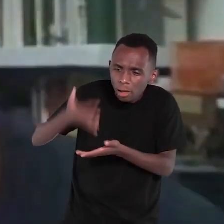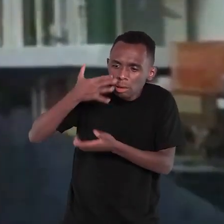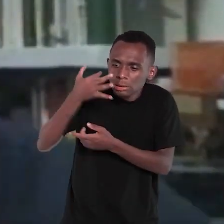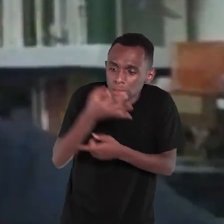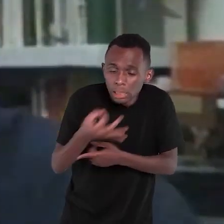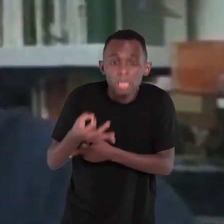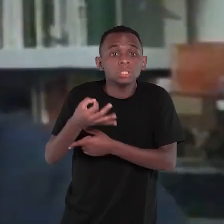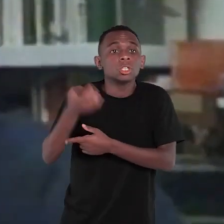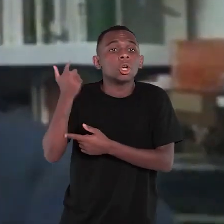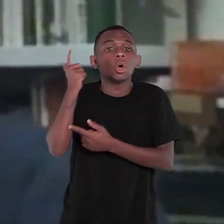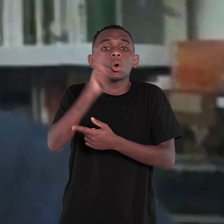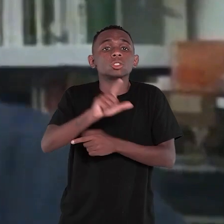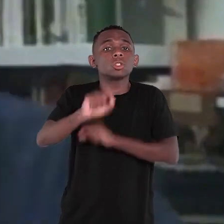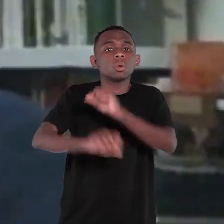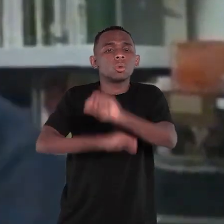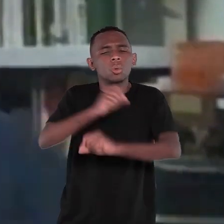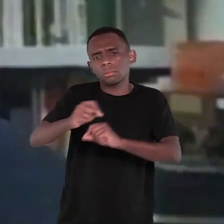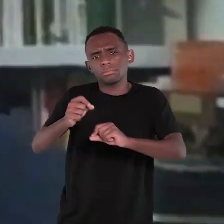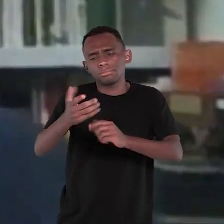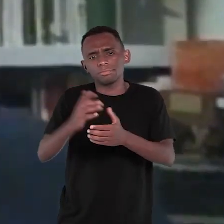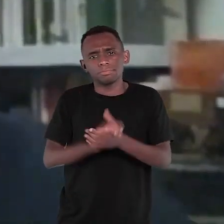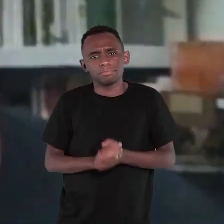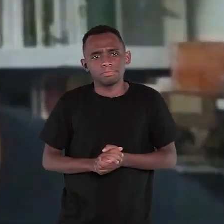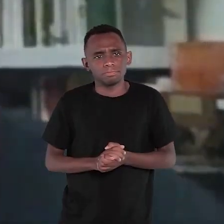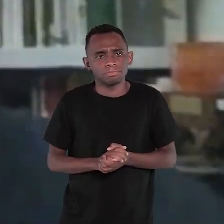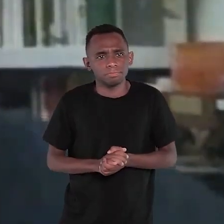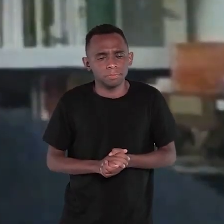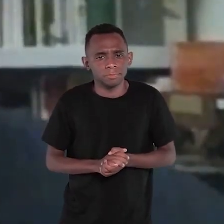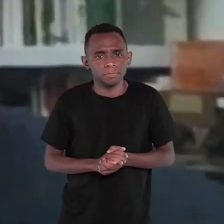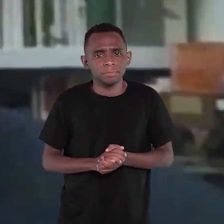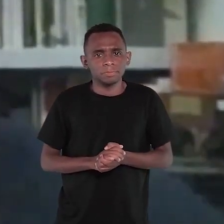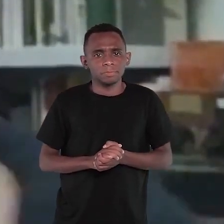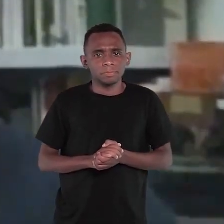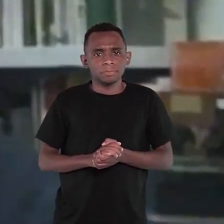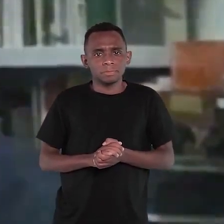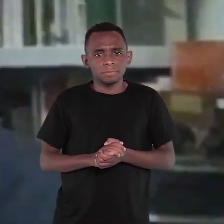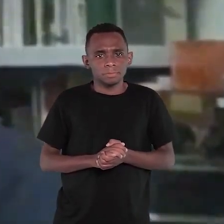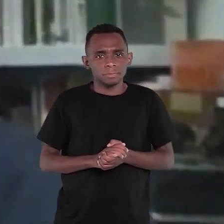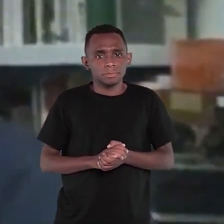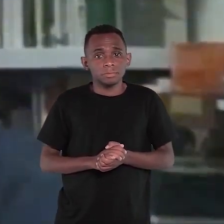jovens está conseguindo, sem problema,